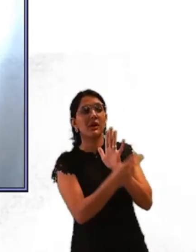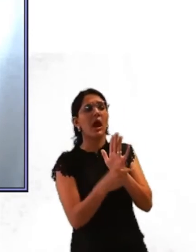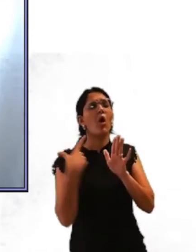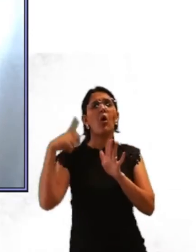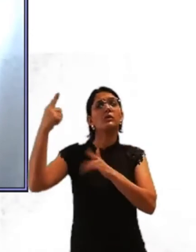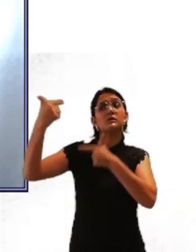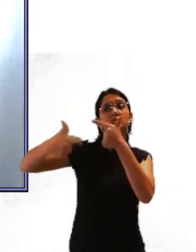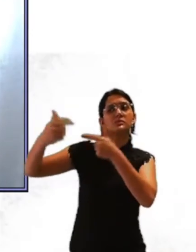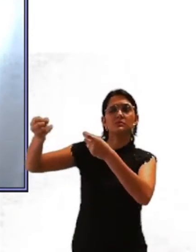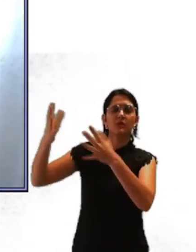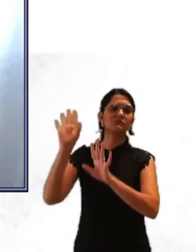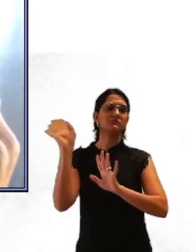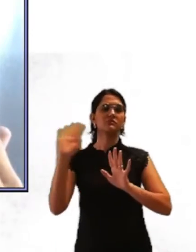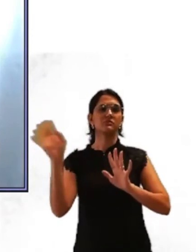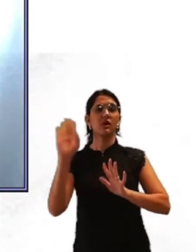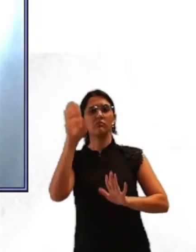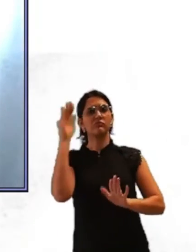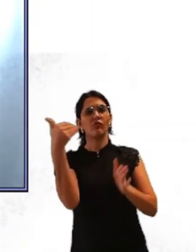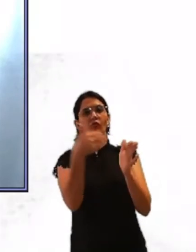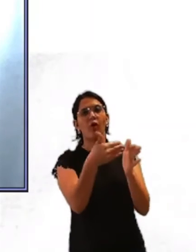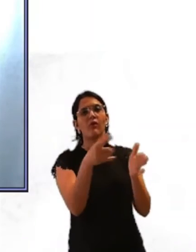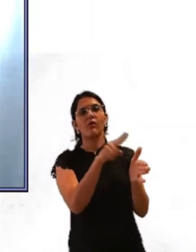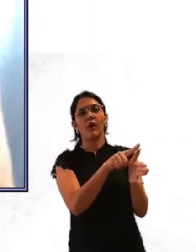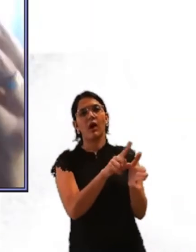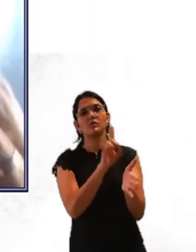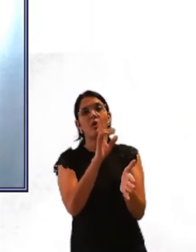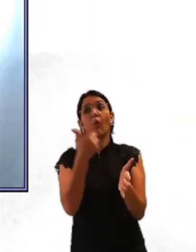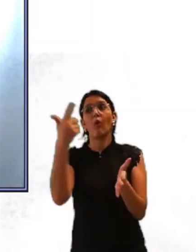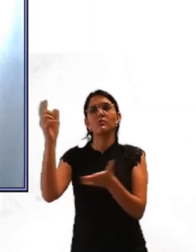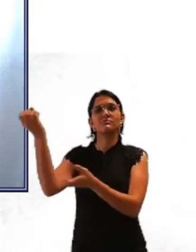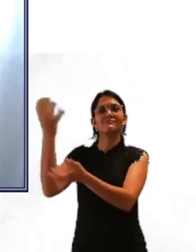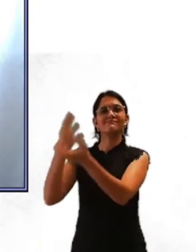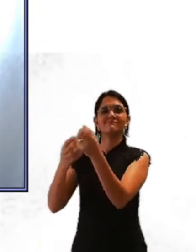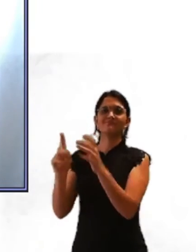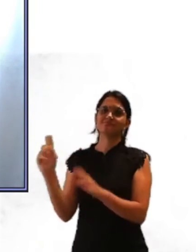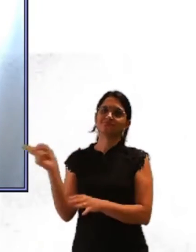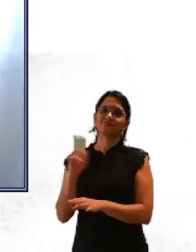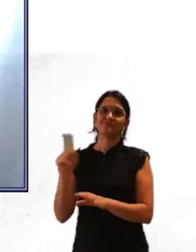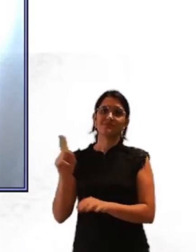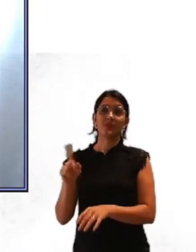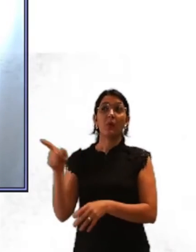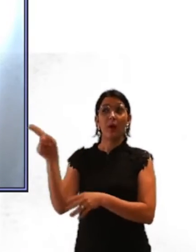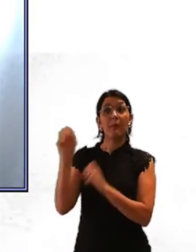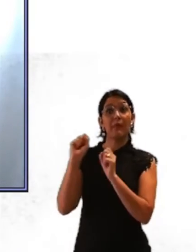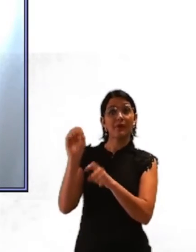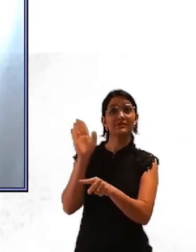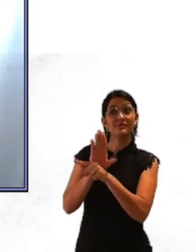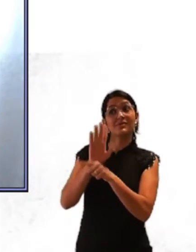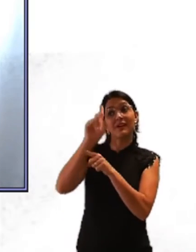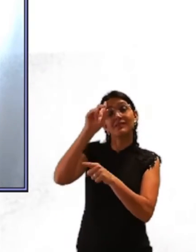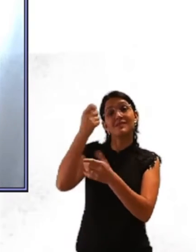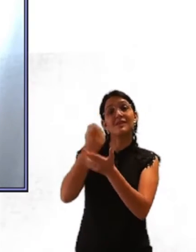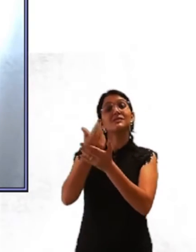venha a eventualmente possibilitar, tem um potencial de influência na sua tomada de decisão.